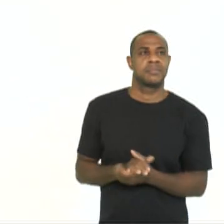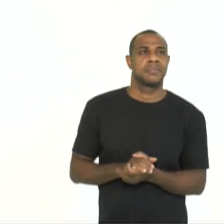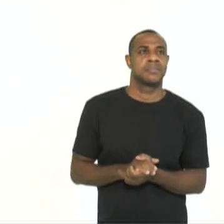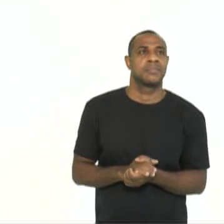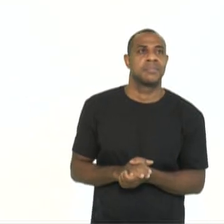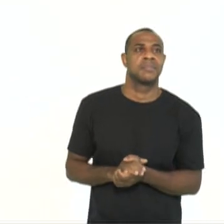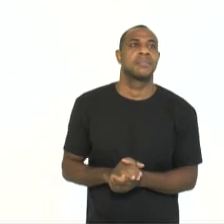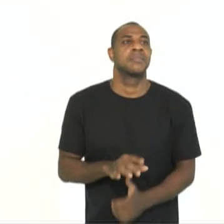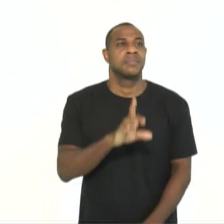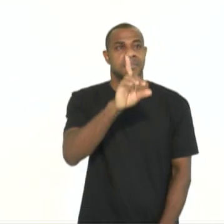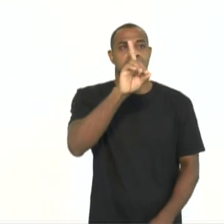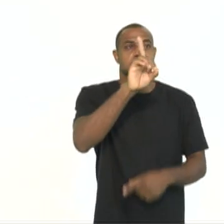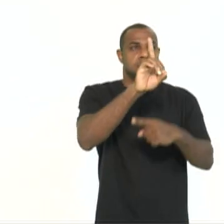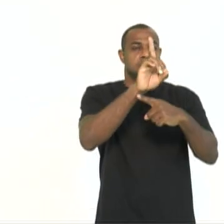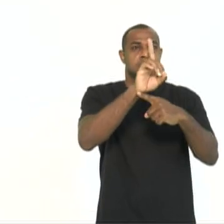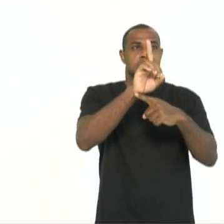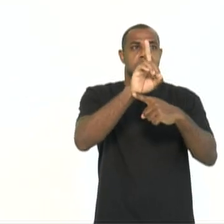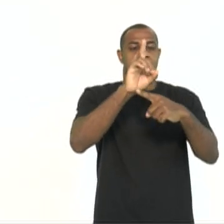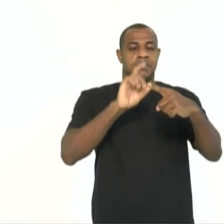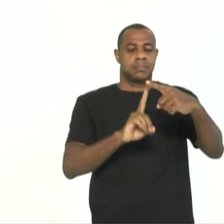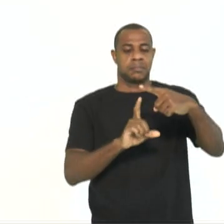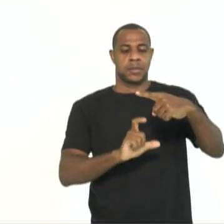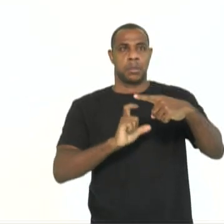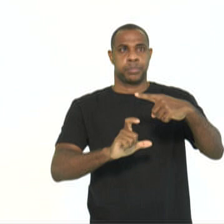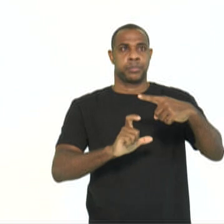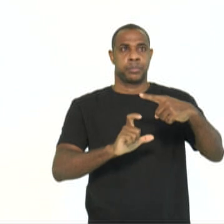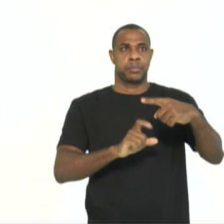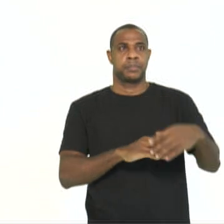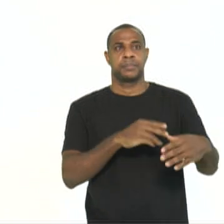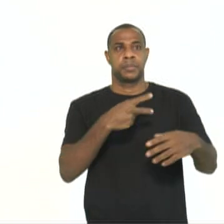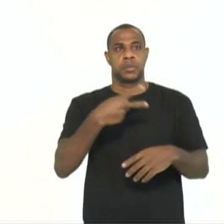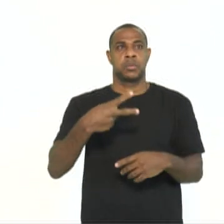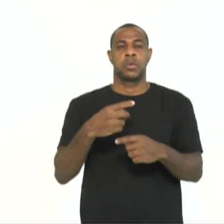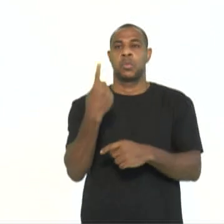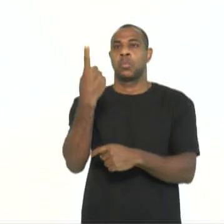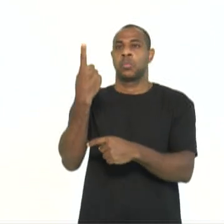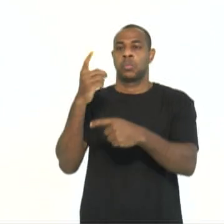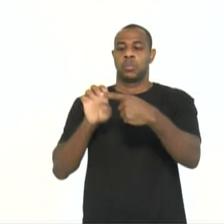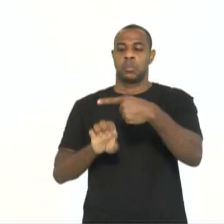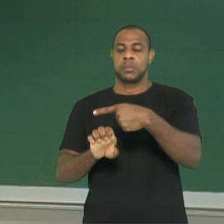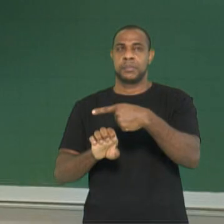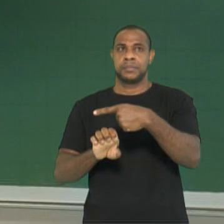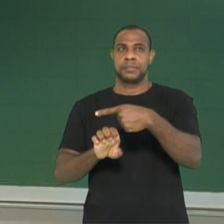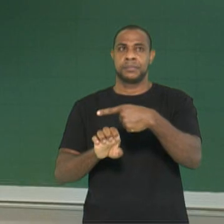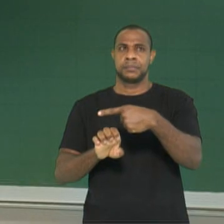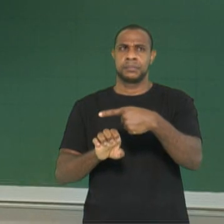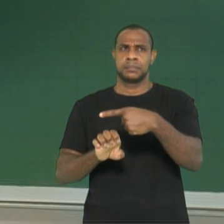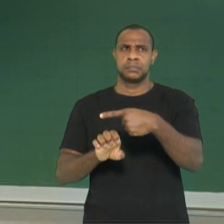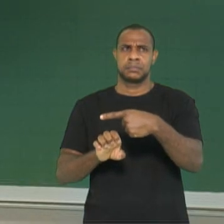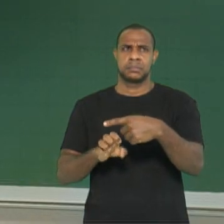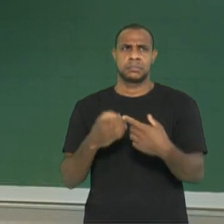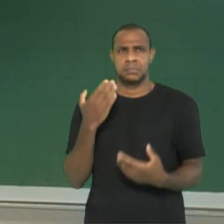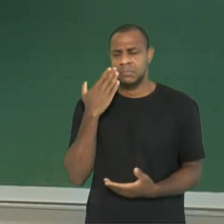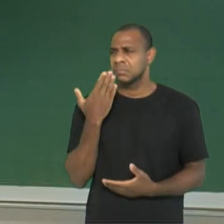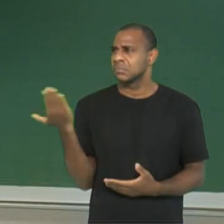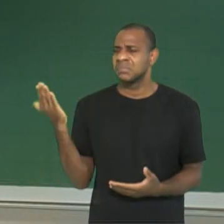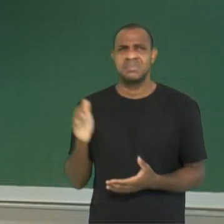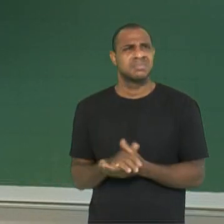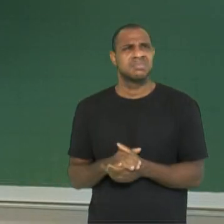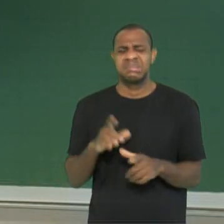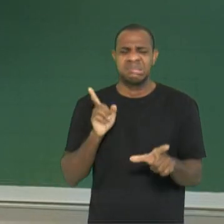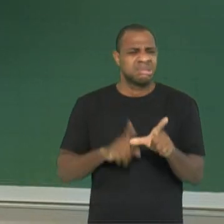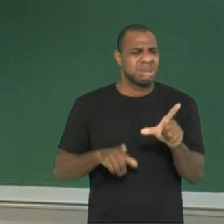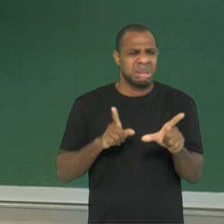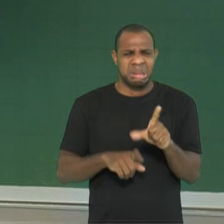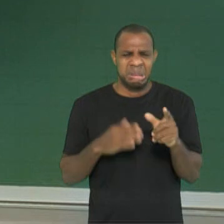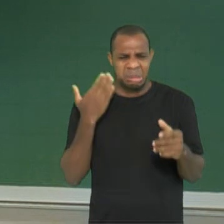D minúsculo sobre D maiúsculo igual a 1 sobre E. Perceba, nossa, tá cheio de letras, professor, eu não estou